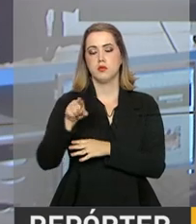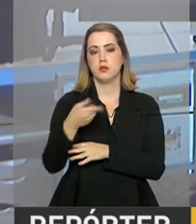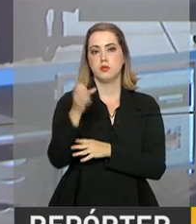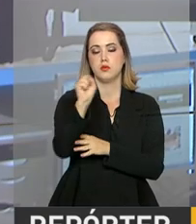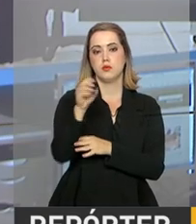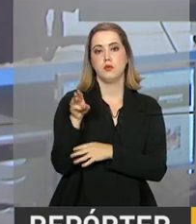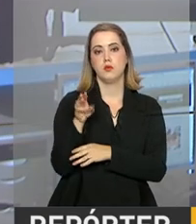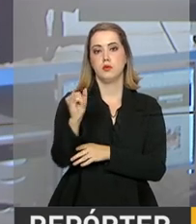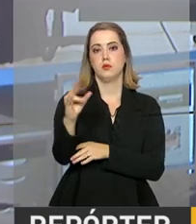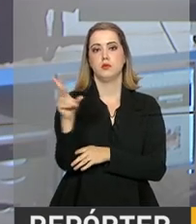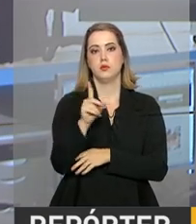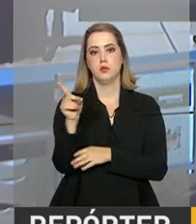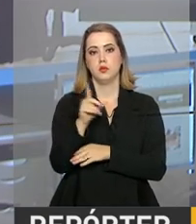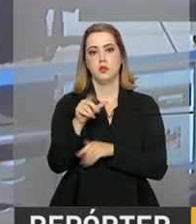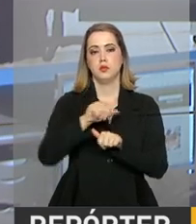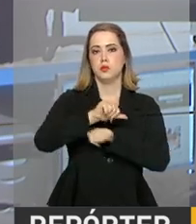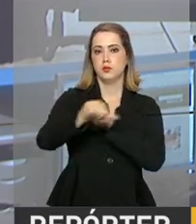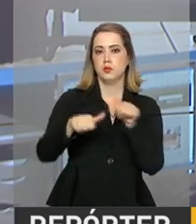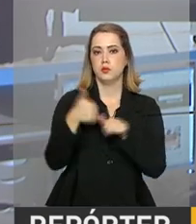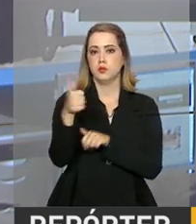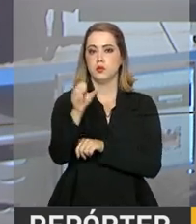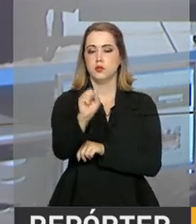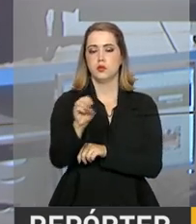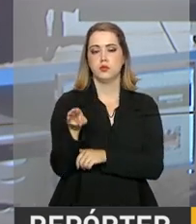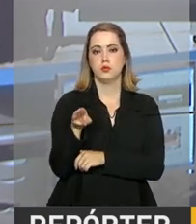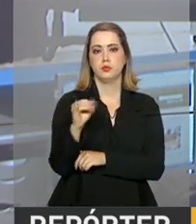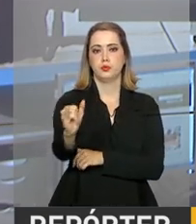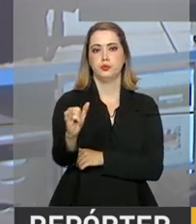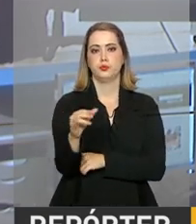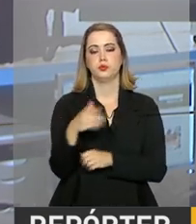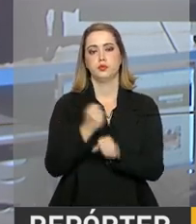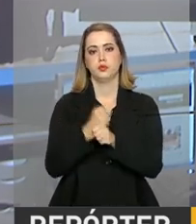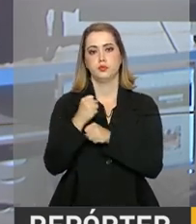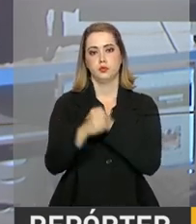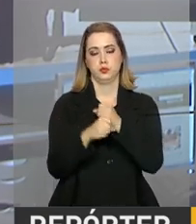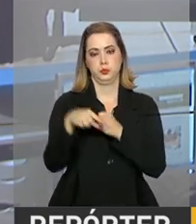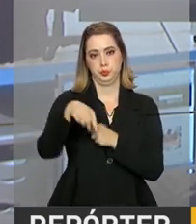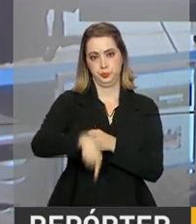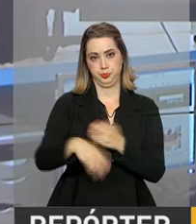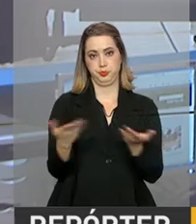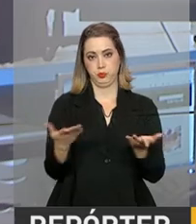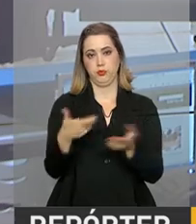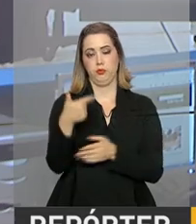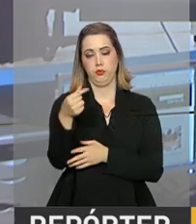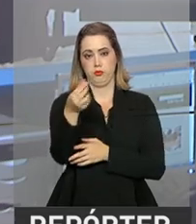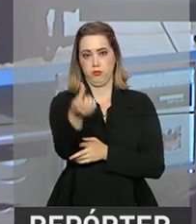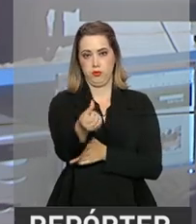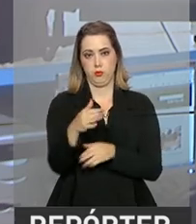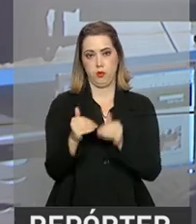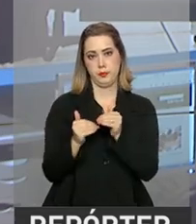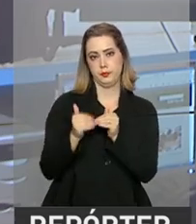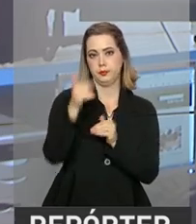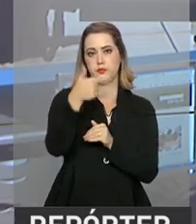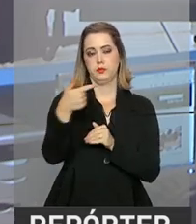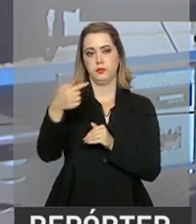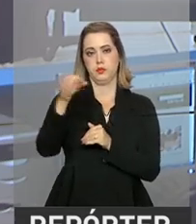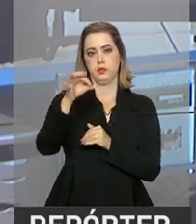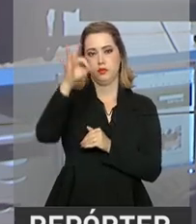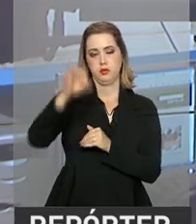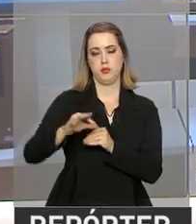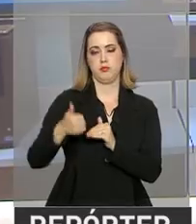Bilhões de Dólares em 2015 para 18 Bilhões de Dólares em 2016 uma melhora de quase